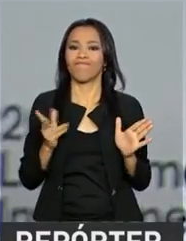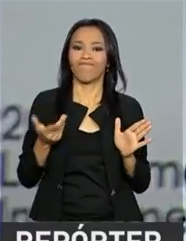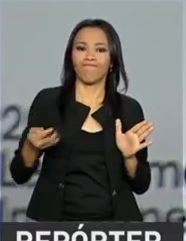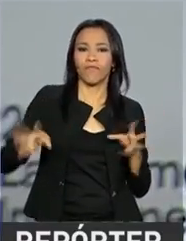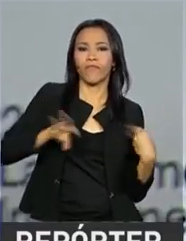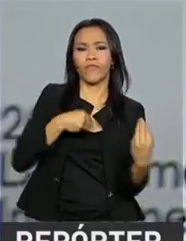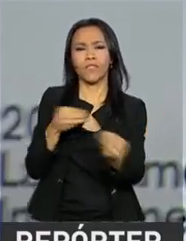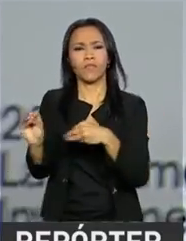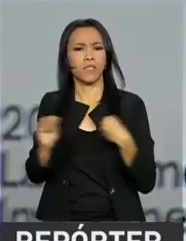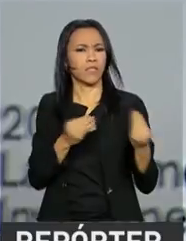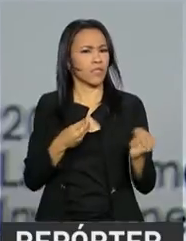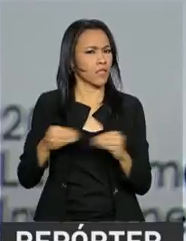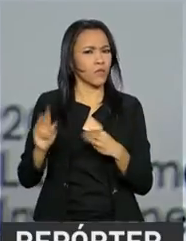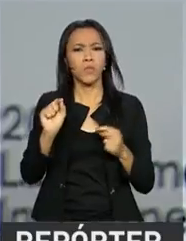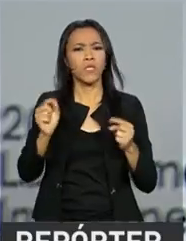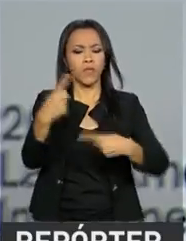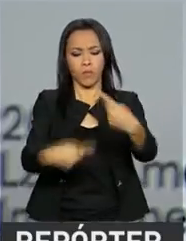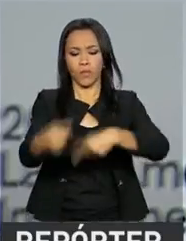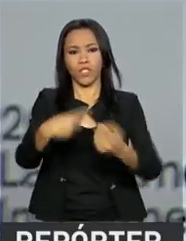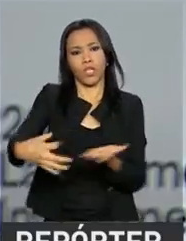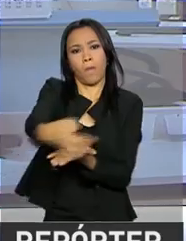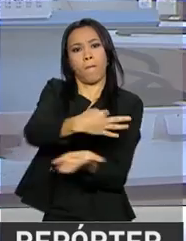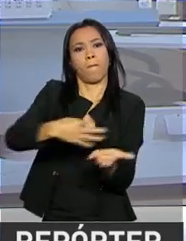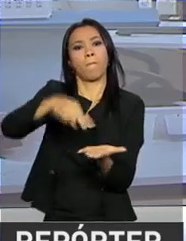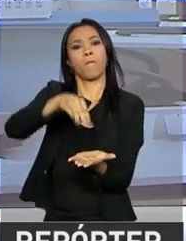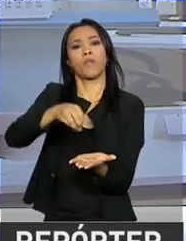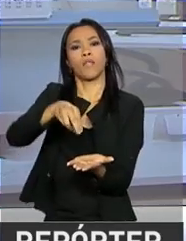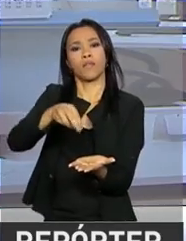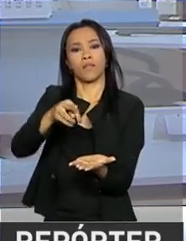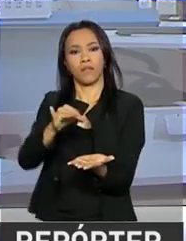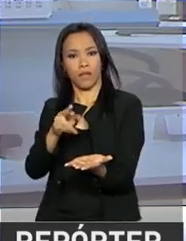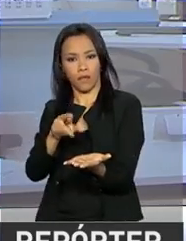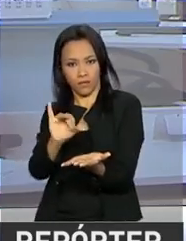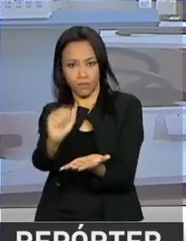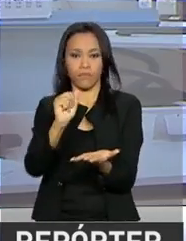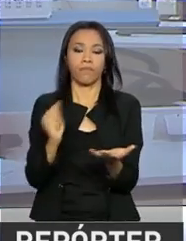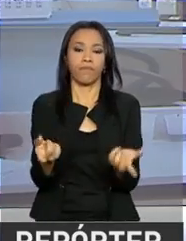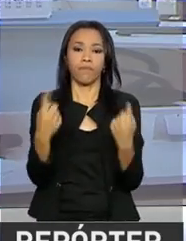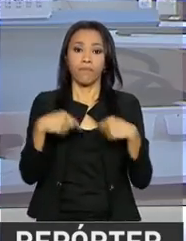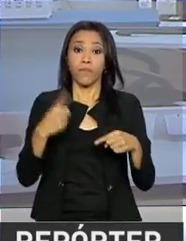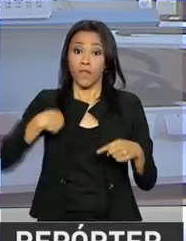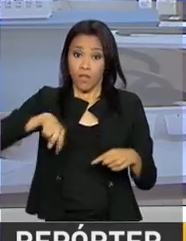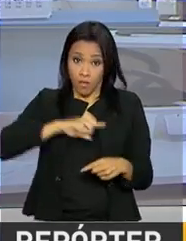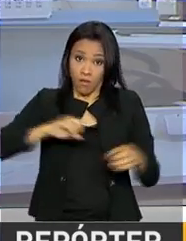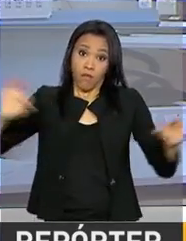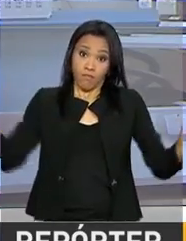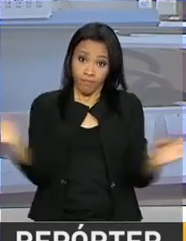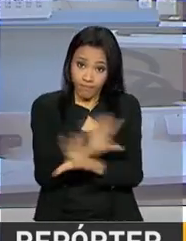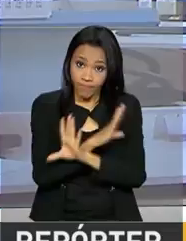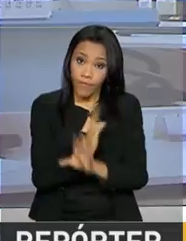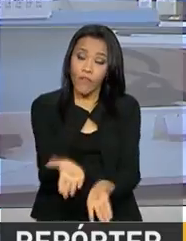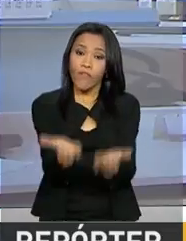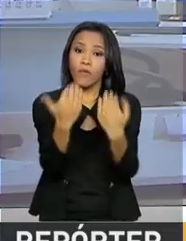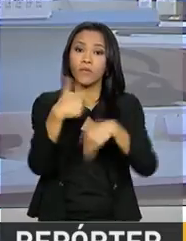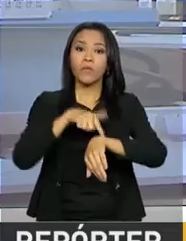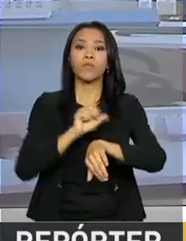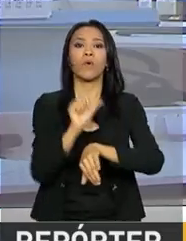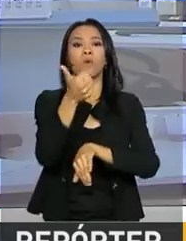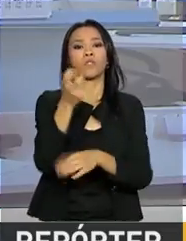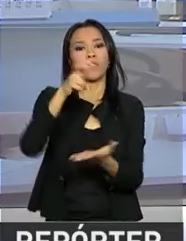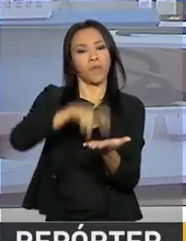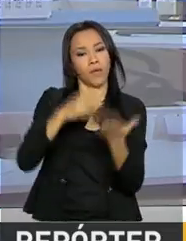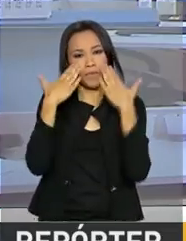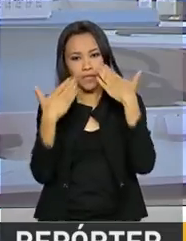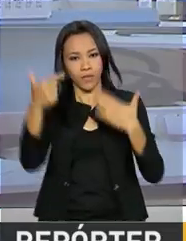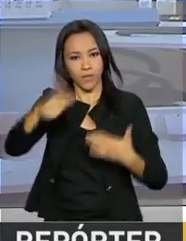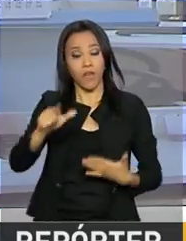da flexibilização da política monetária bom nós ficamos por aqui Voltamos às 11 horas da manhã na próxima edição do